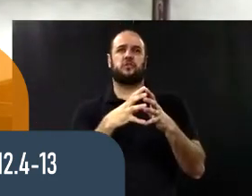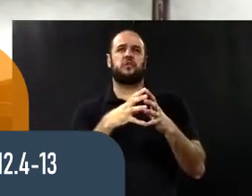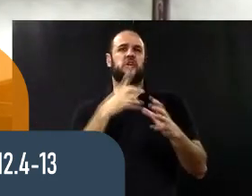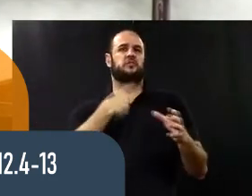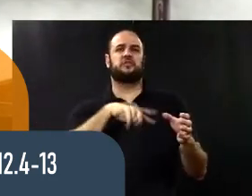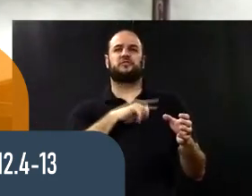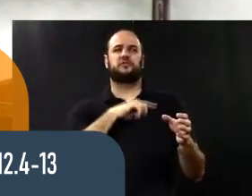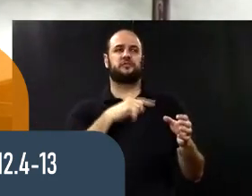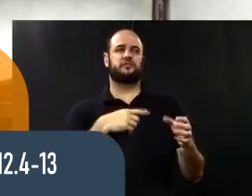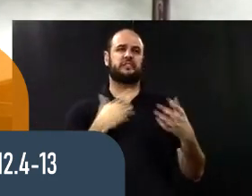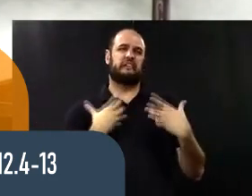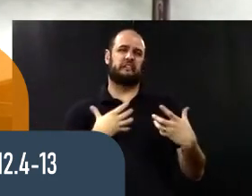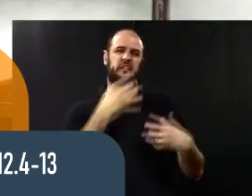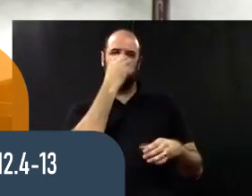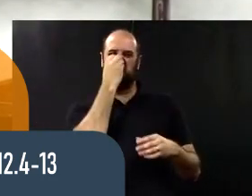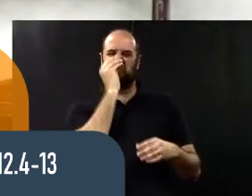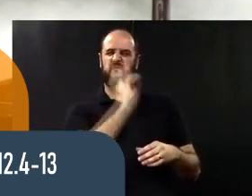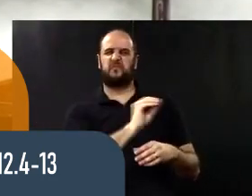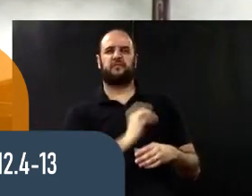fazemos nada disso.